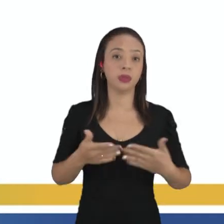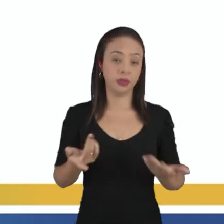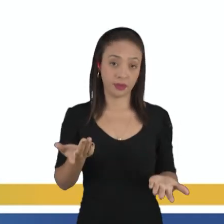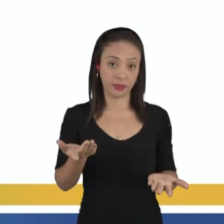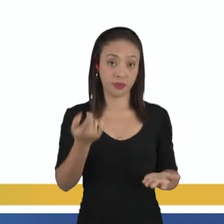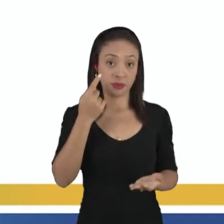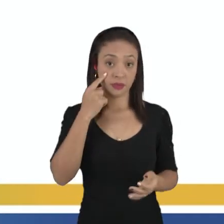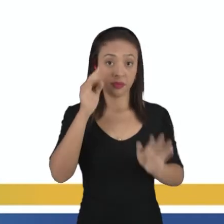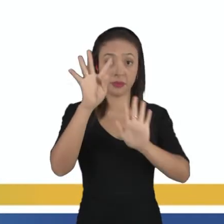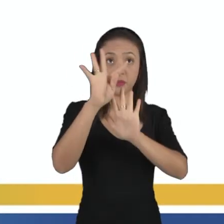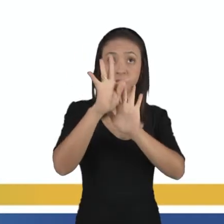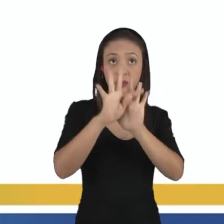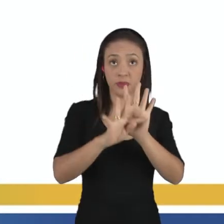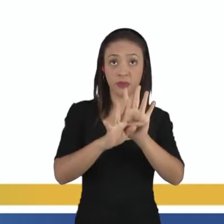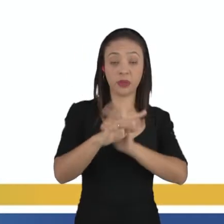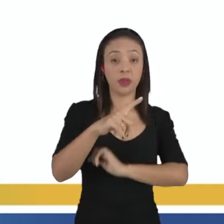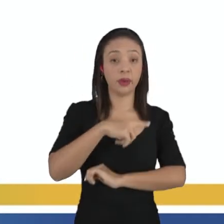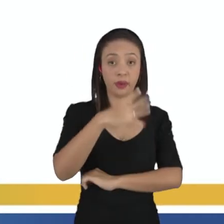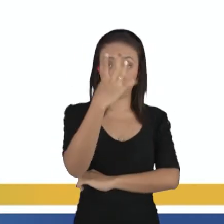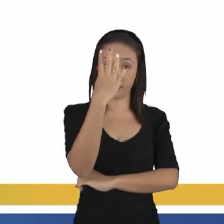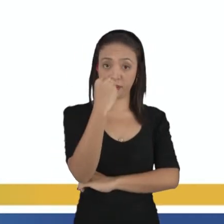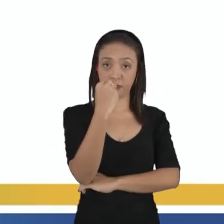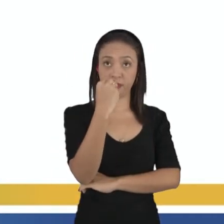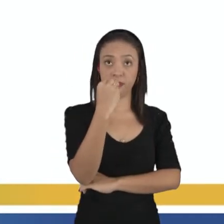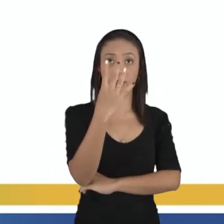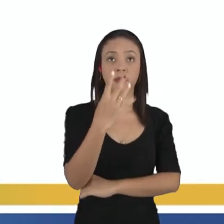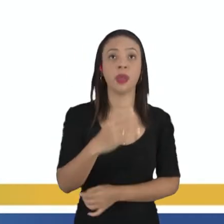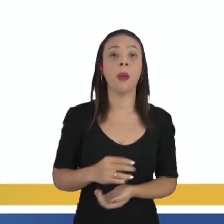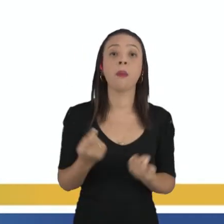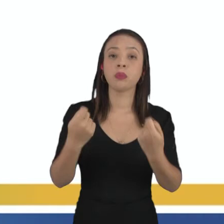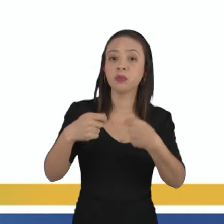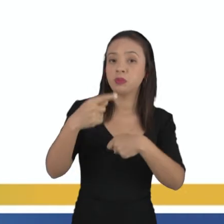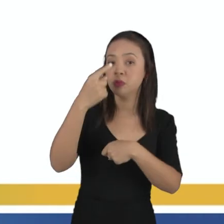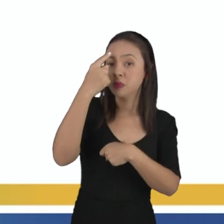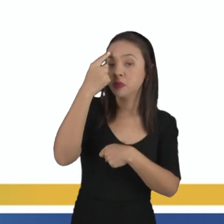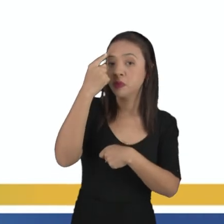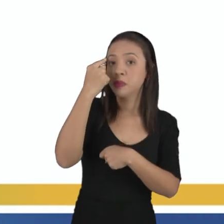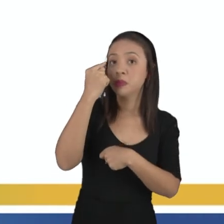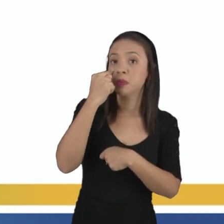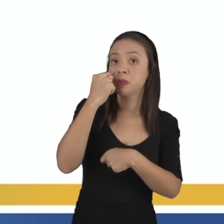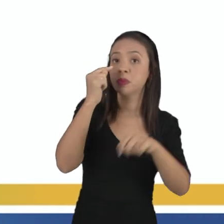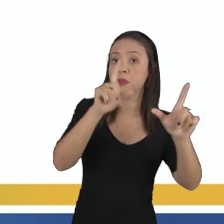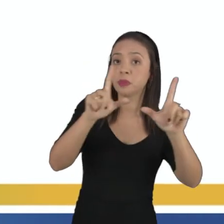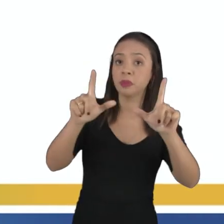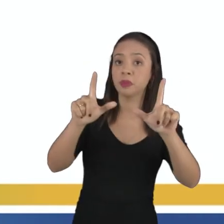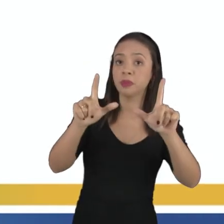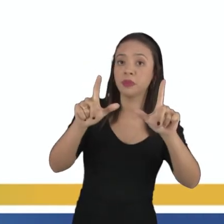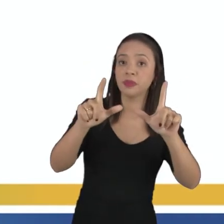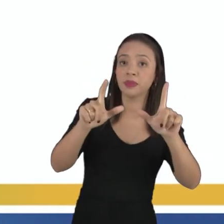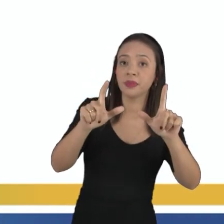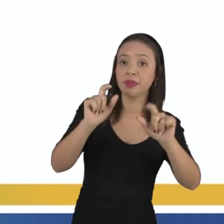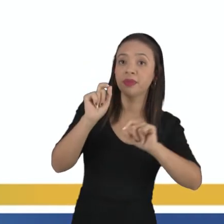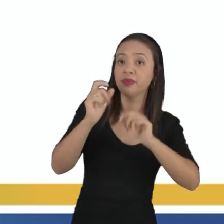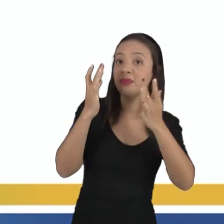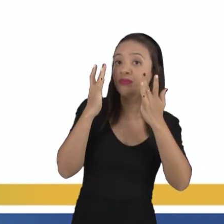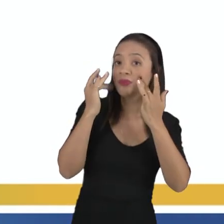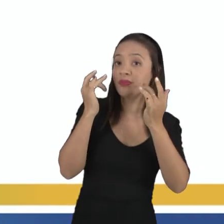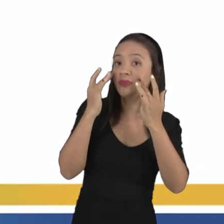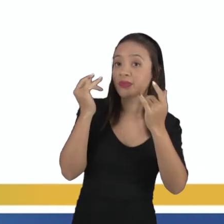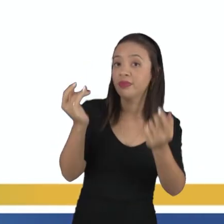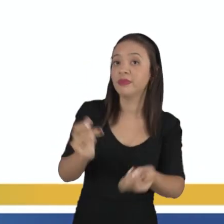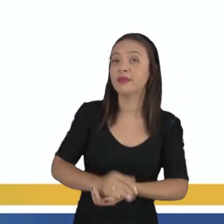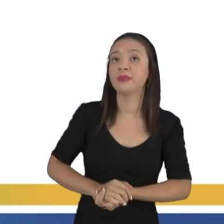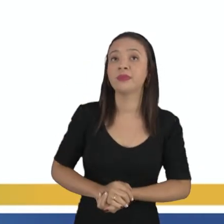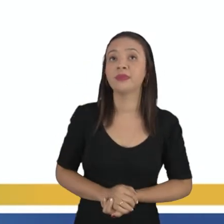texto com uma fotografia que vocês podem acompanhar na tela de um espetáculo